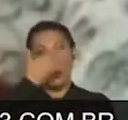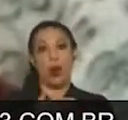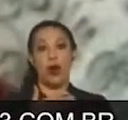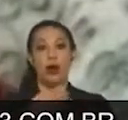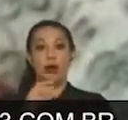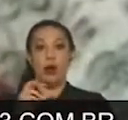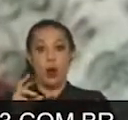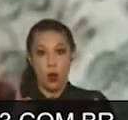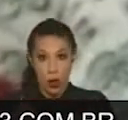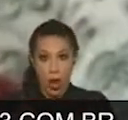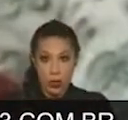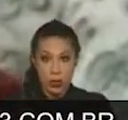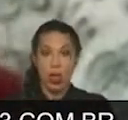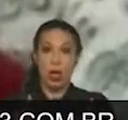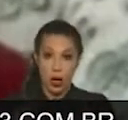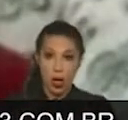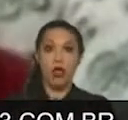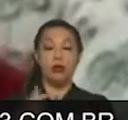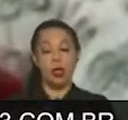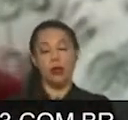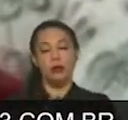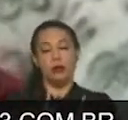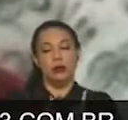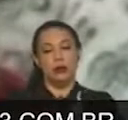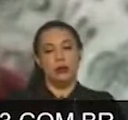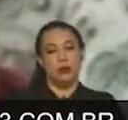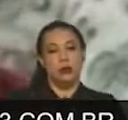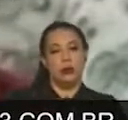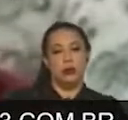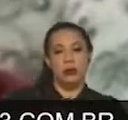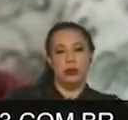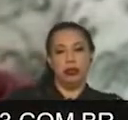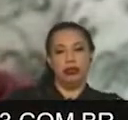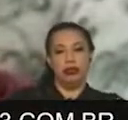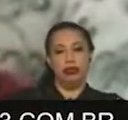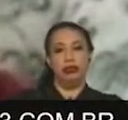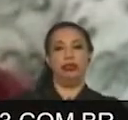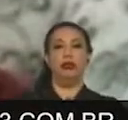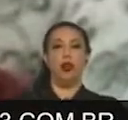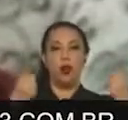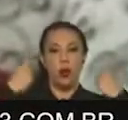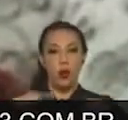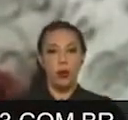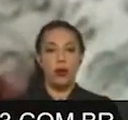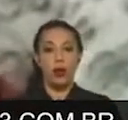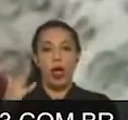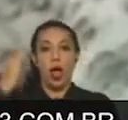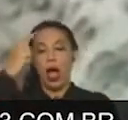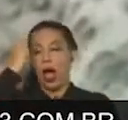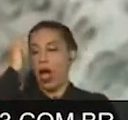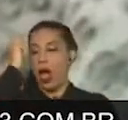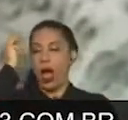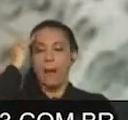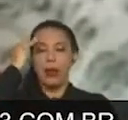próprio câncer, né, vem desse desgosto, né, que vai chegando no corpo. Quando a mente cansa de responder e ela tem